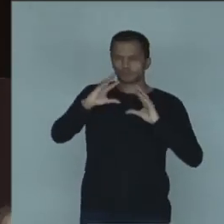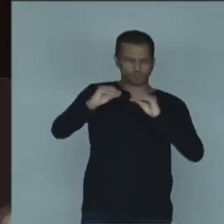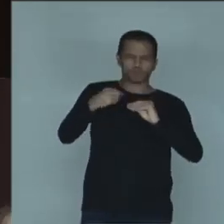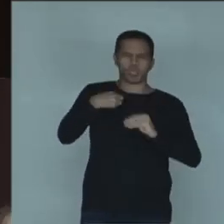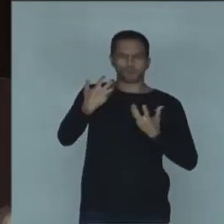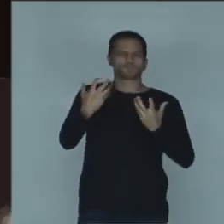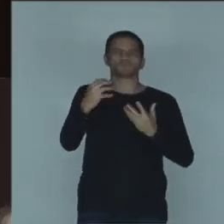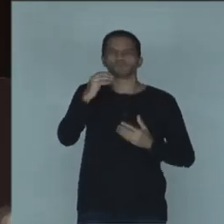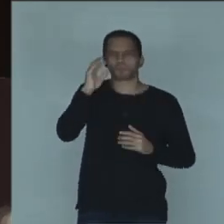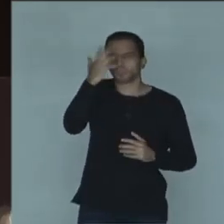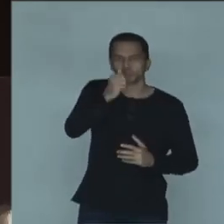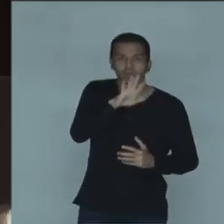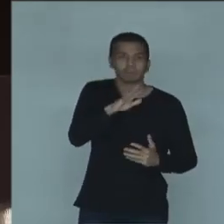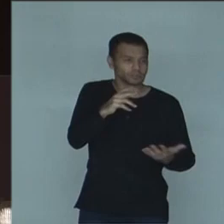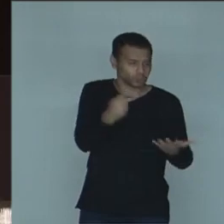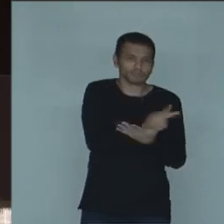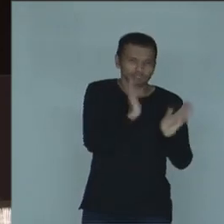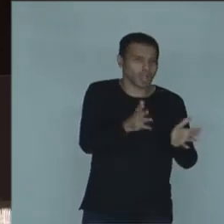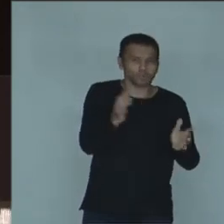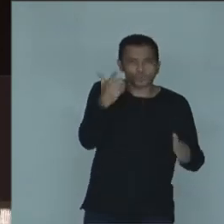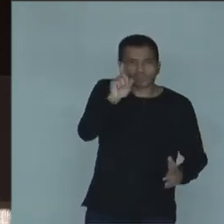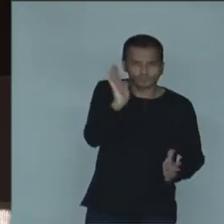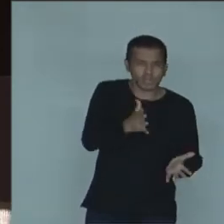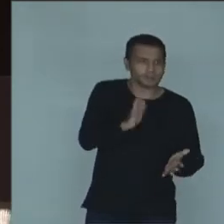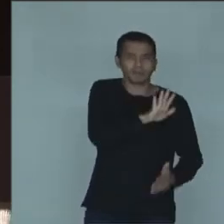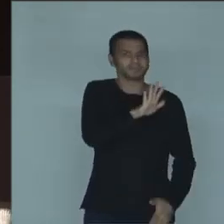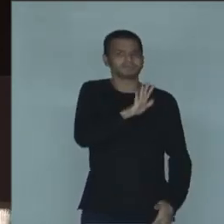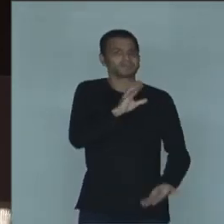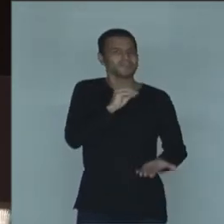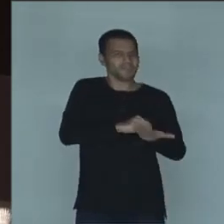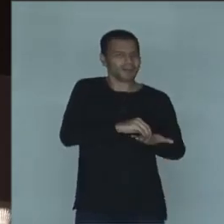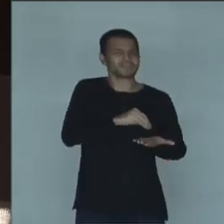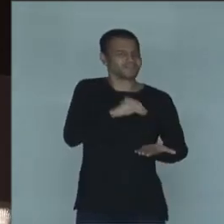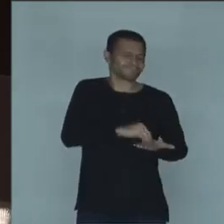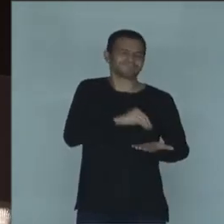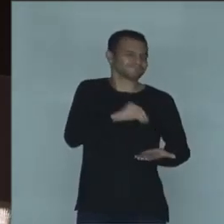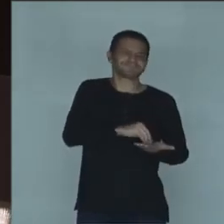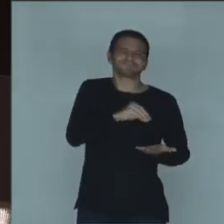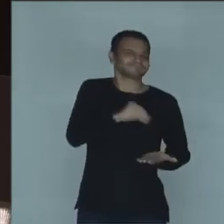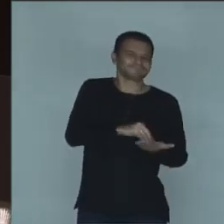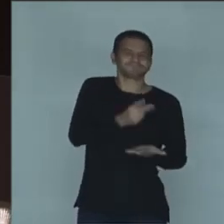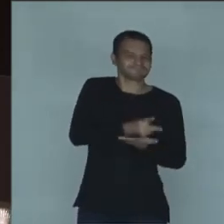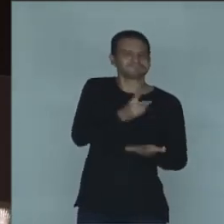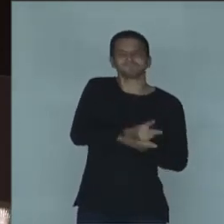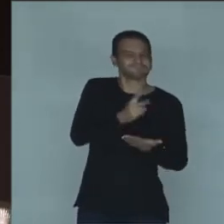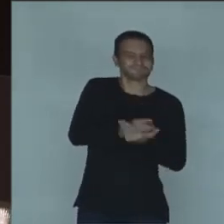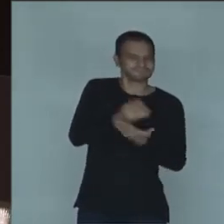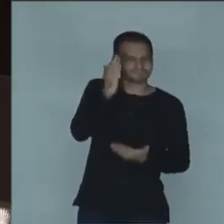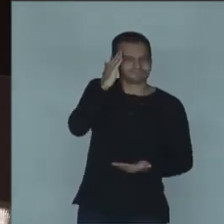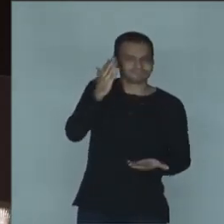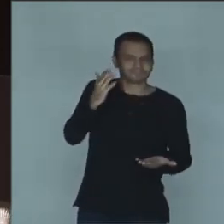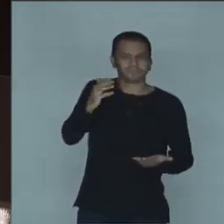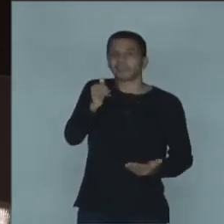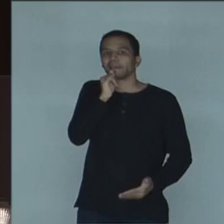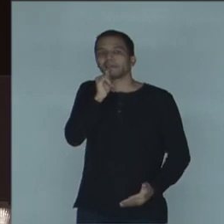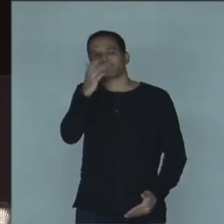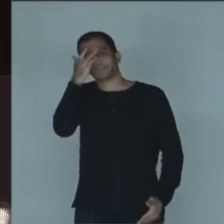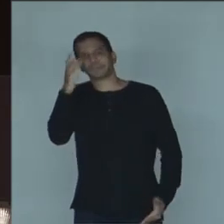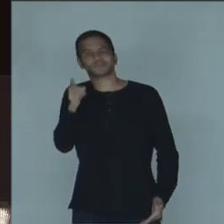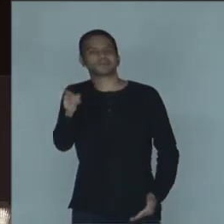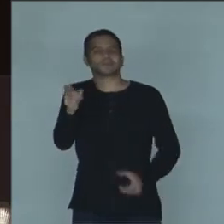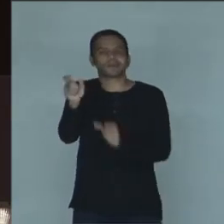pessoas que no ministério achei agora quando eu chegar né nesse patamar no ministério da igreja quando eu chegar nesse reconhecimento